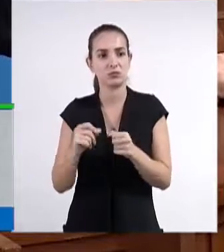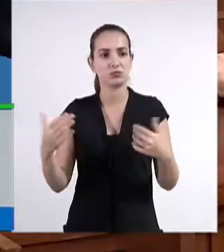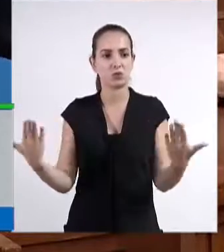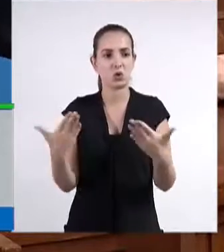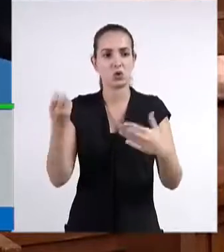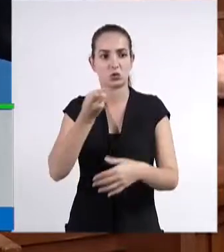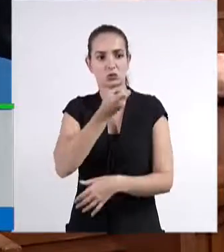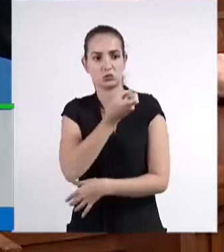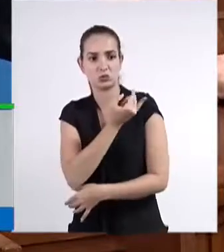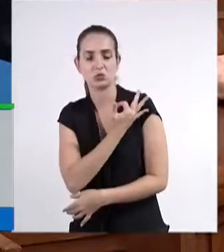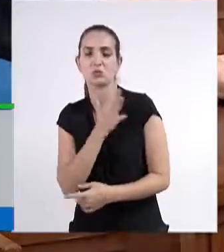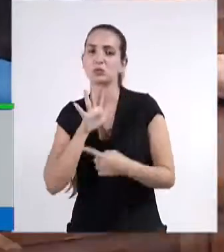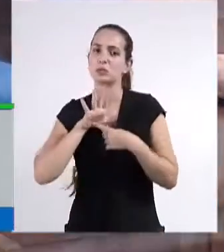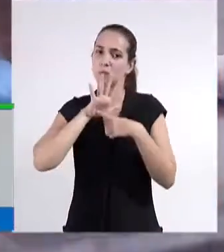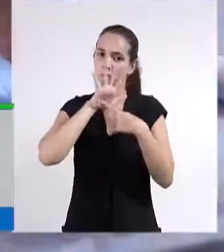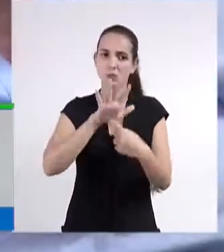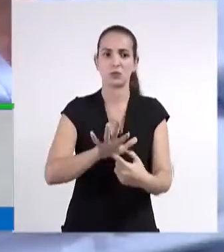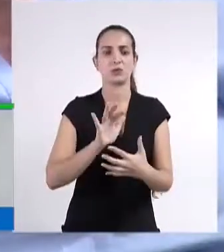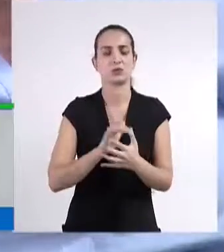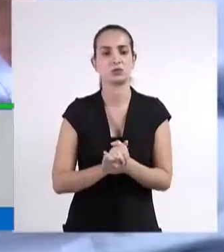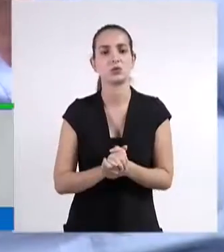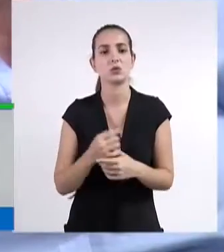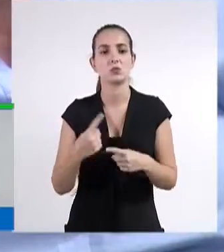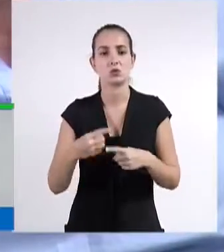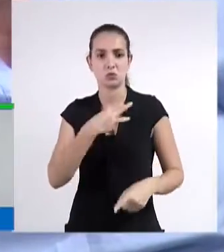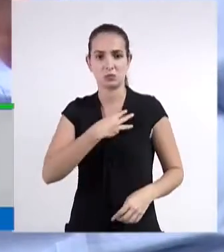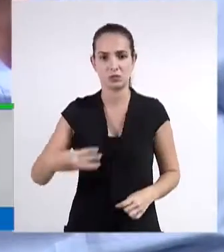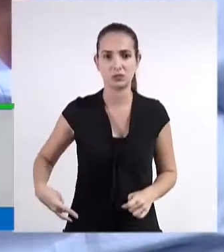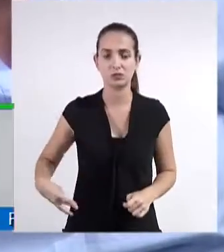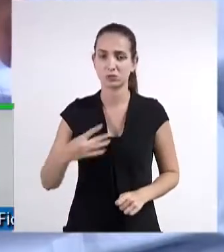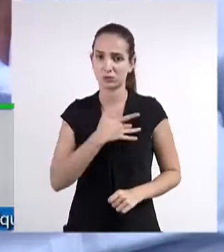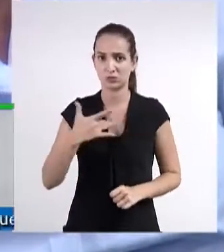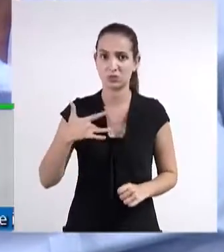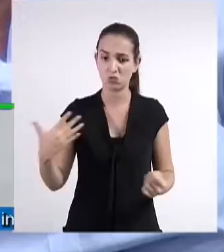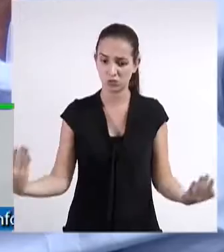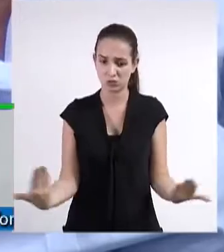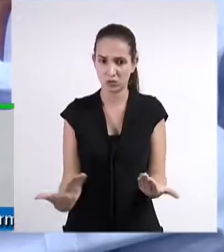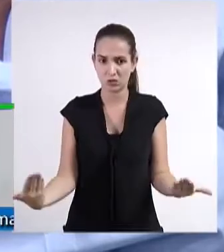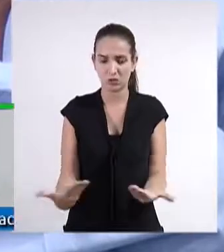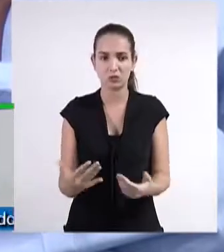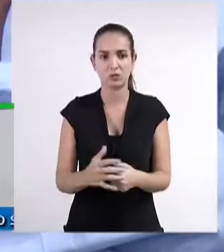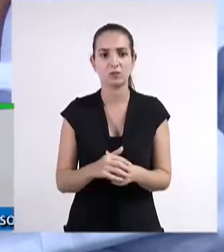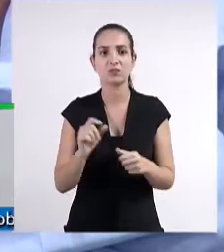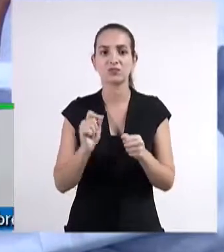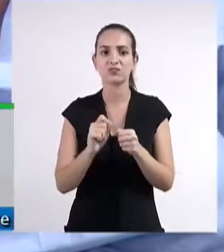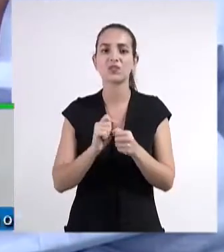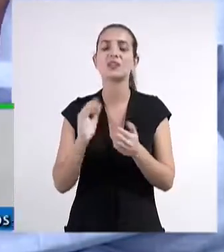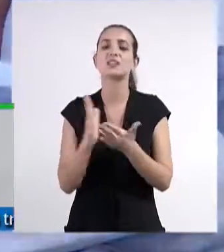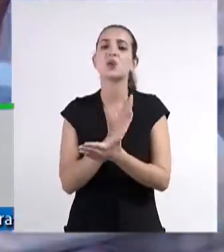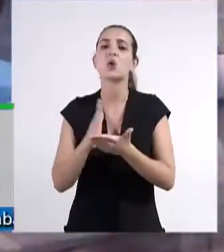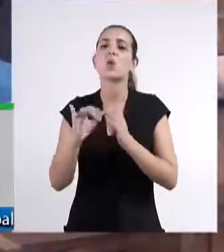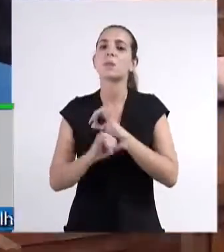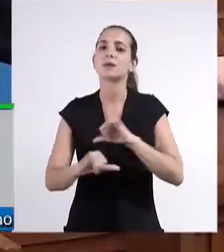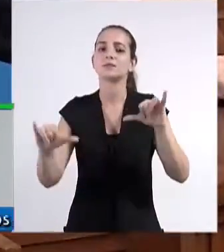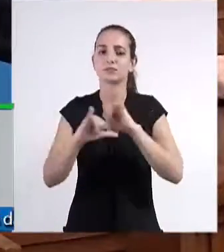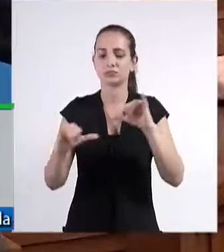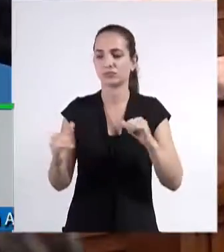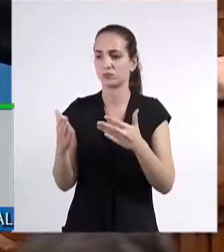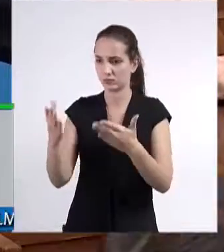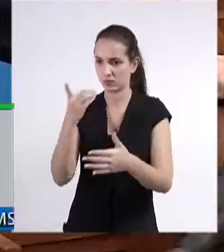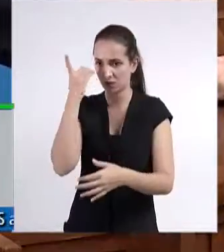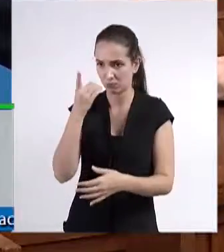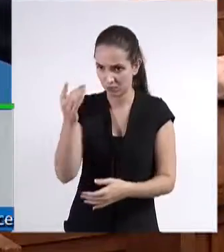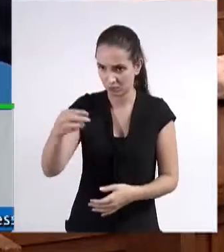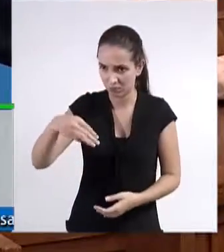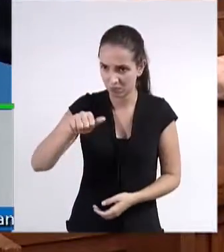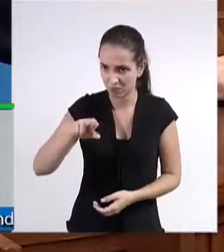os números que são apresentados. O ministro da Saúde, recentemente, fez algumas declarações, deputado Marçal,